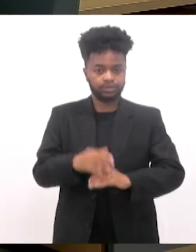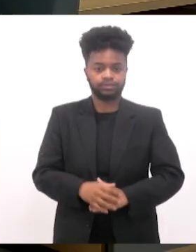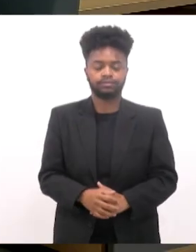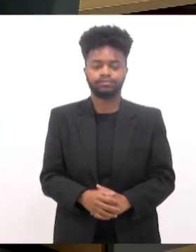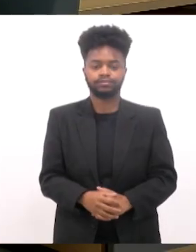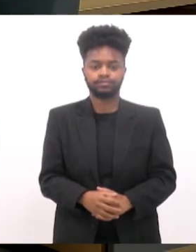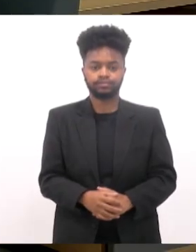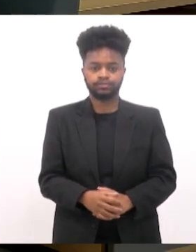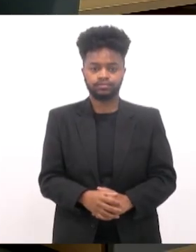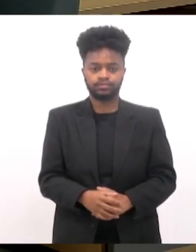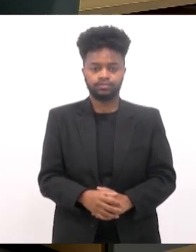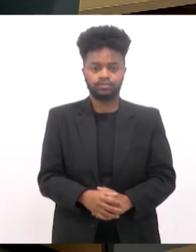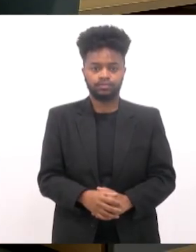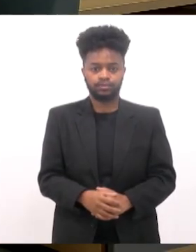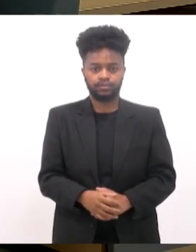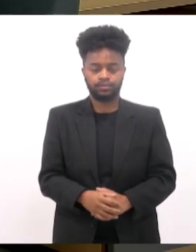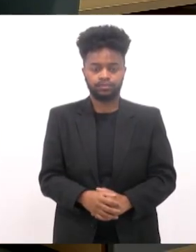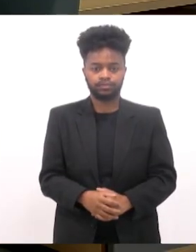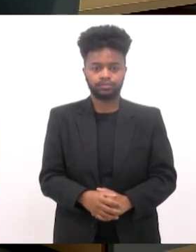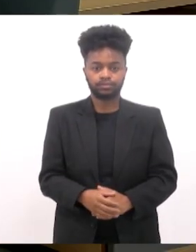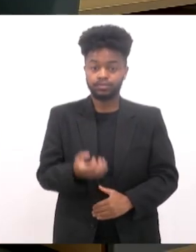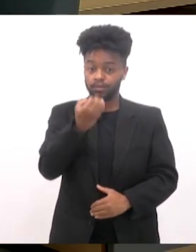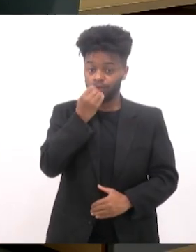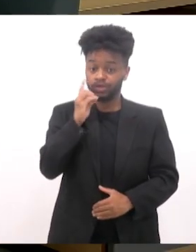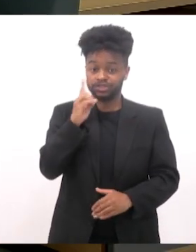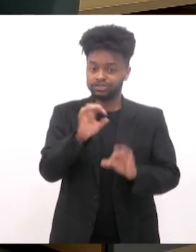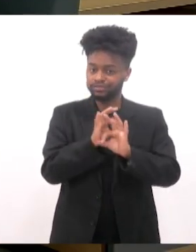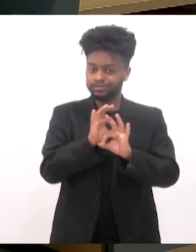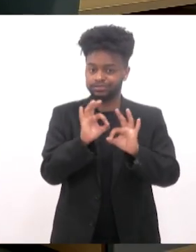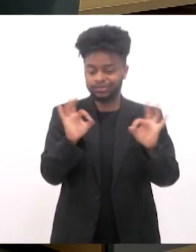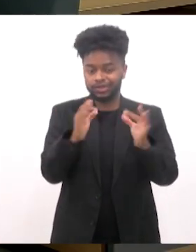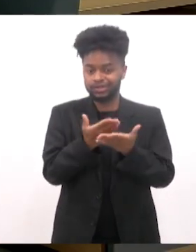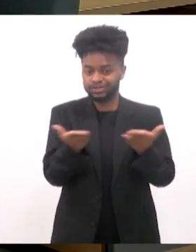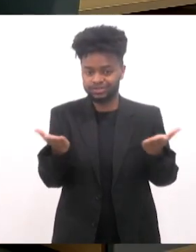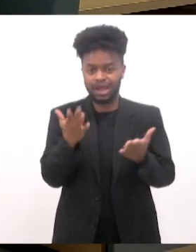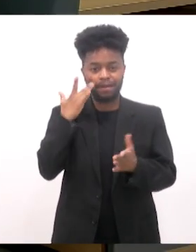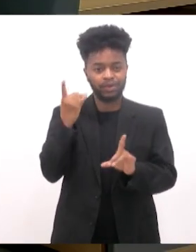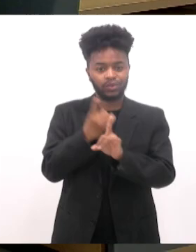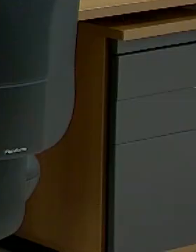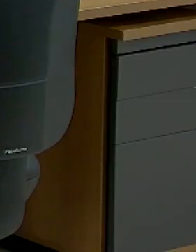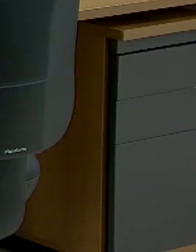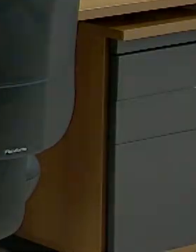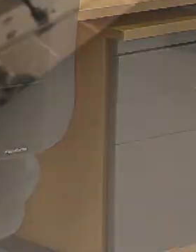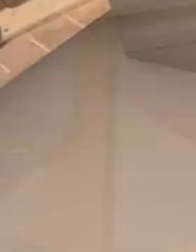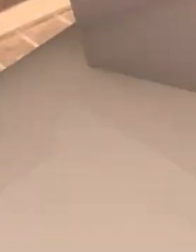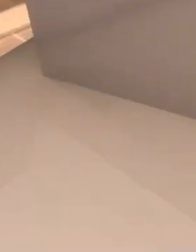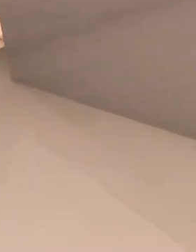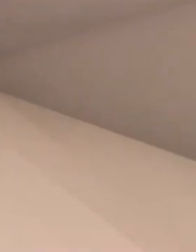tvalerj@alerj.rj.gov.br. Um ótimo dia para você e até amanhã!